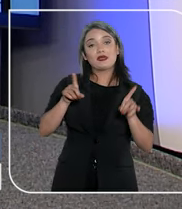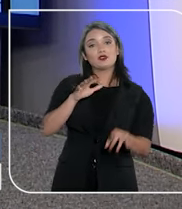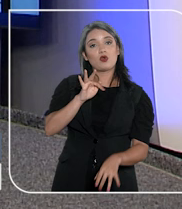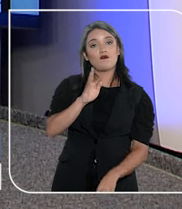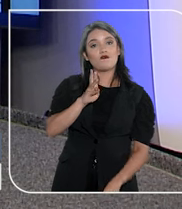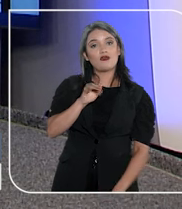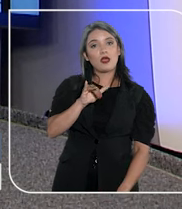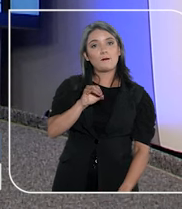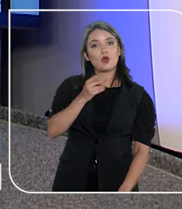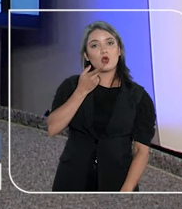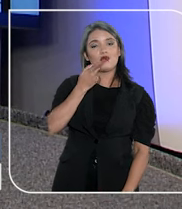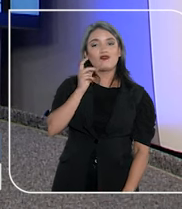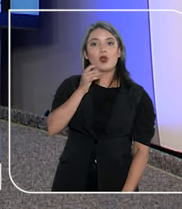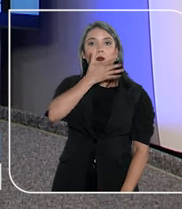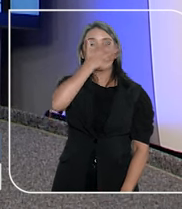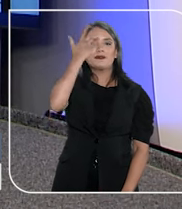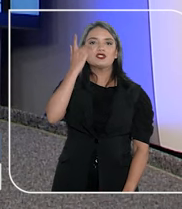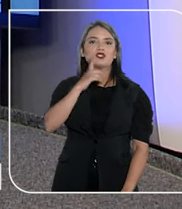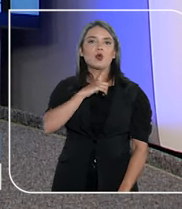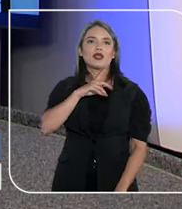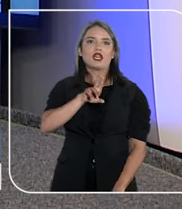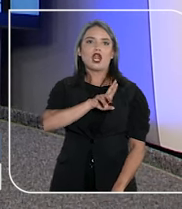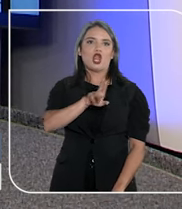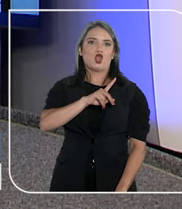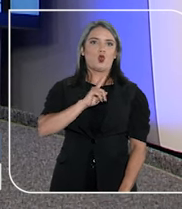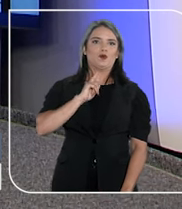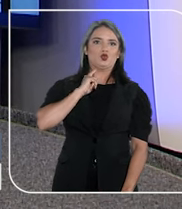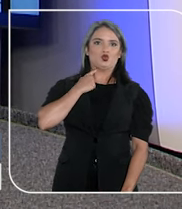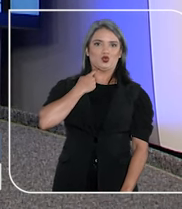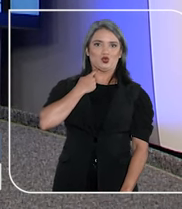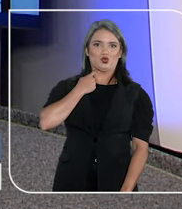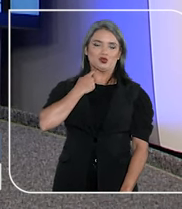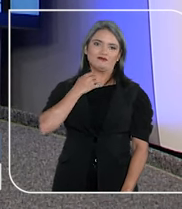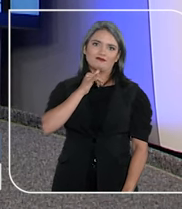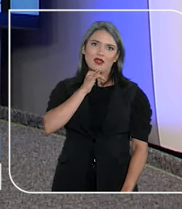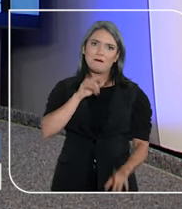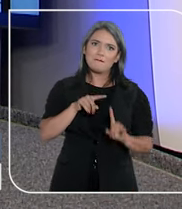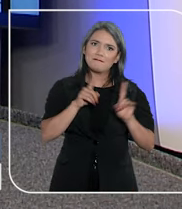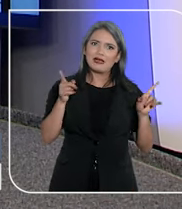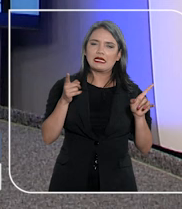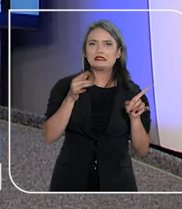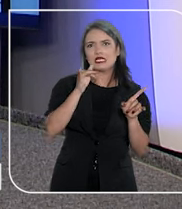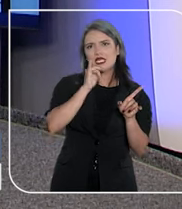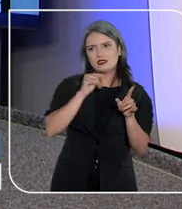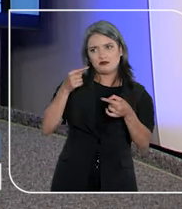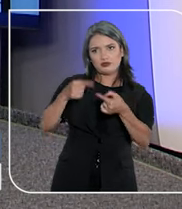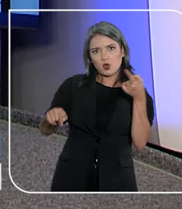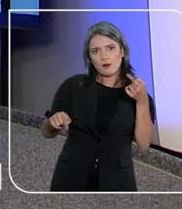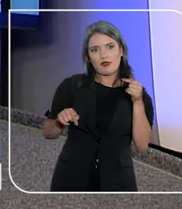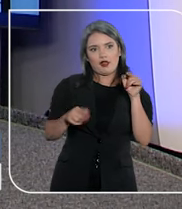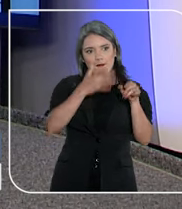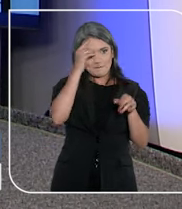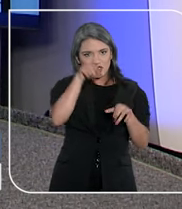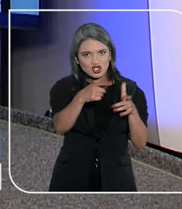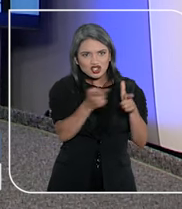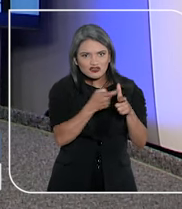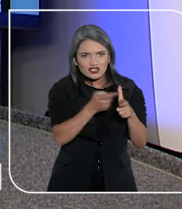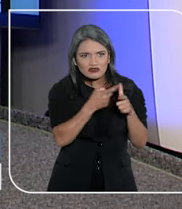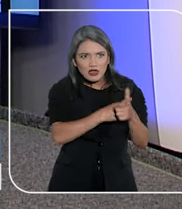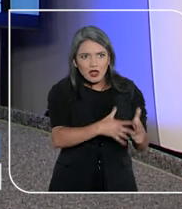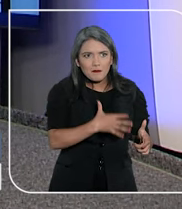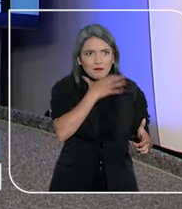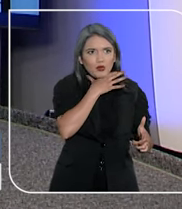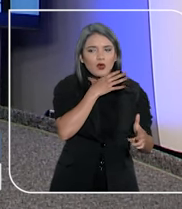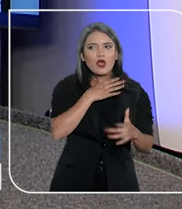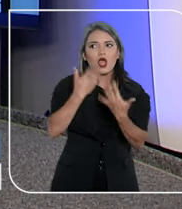sobre alguém que tem o nome aí negativado, mas haveria uma incompatibilidade, por exemplo, se essa pessoa fizer concurso público para